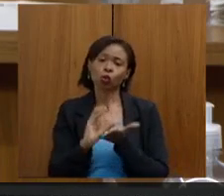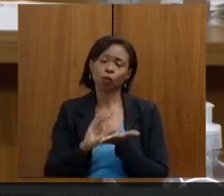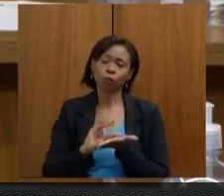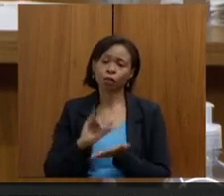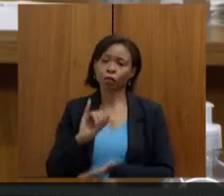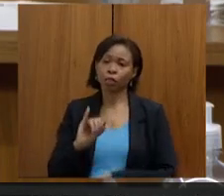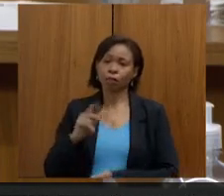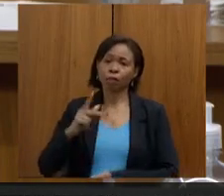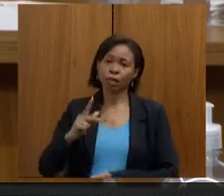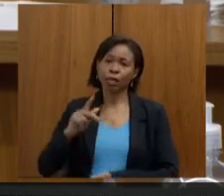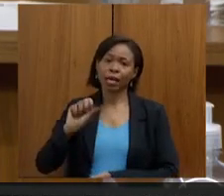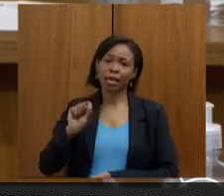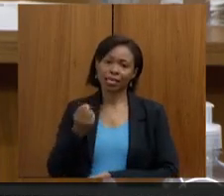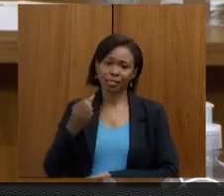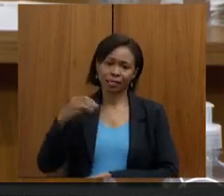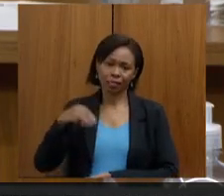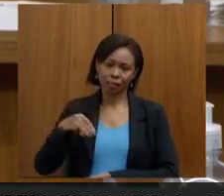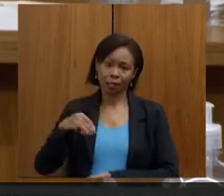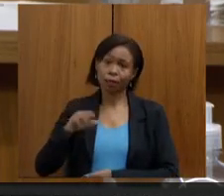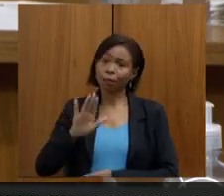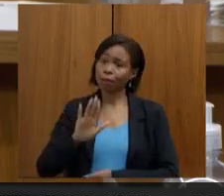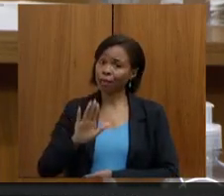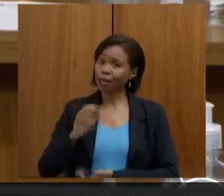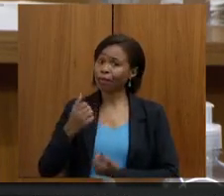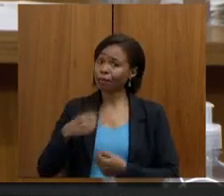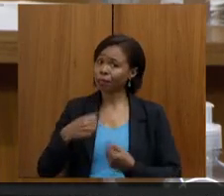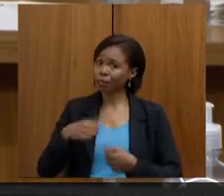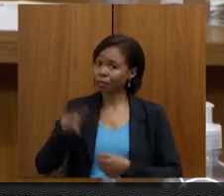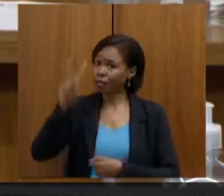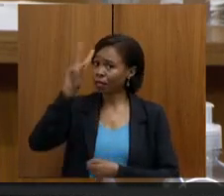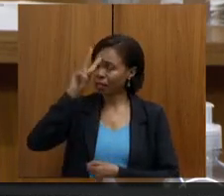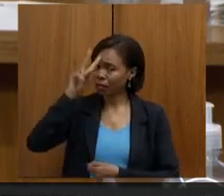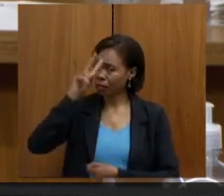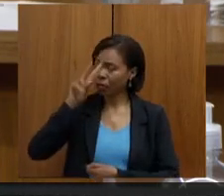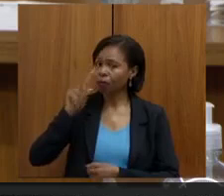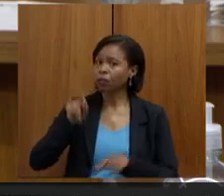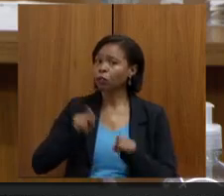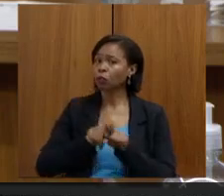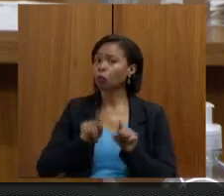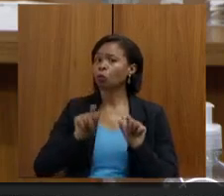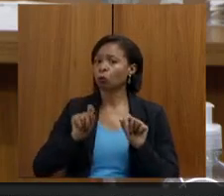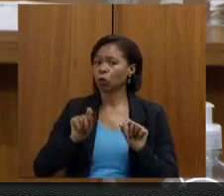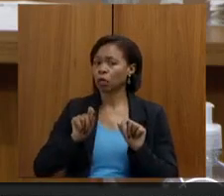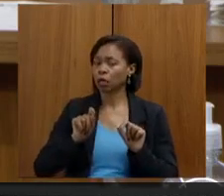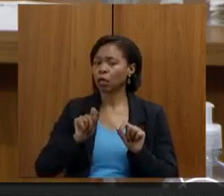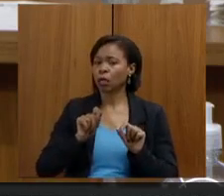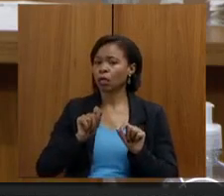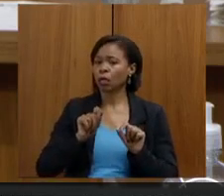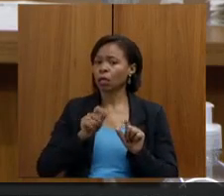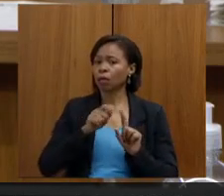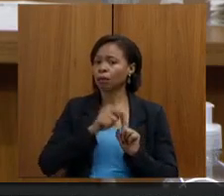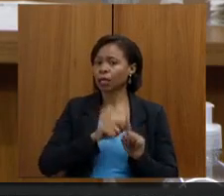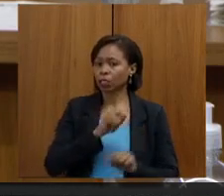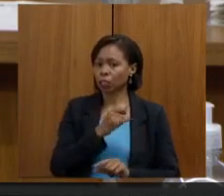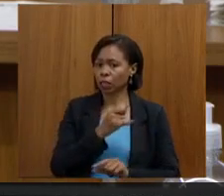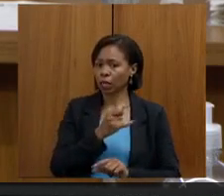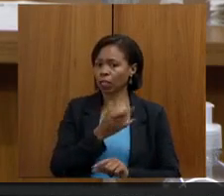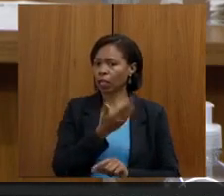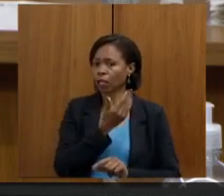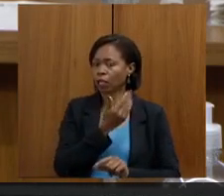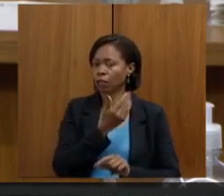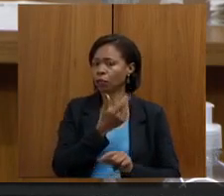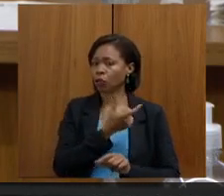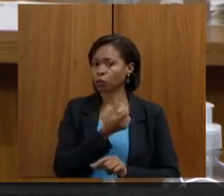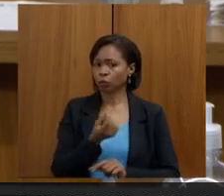ipsm mas é preciso lembrar também que em janeiro de 2019